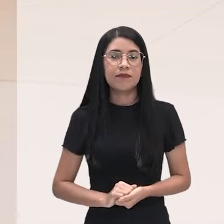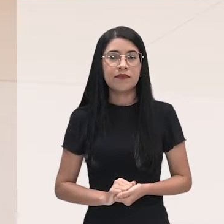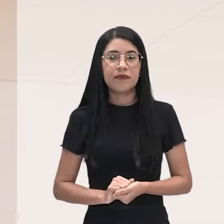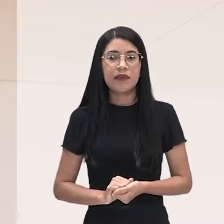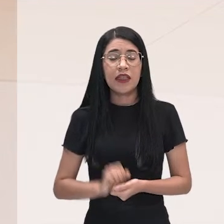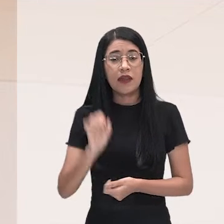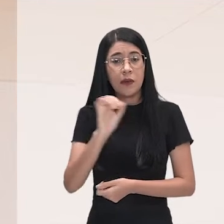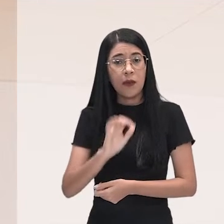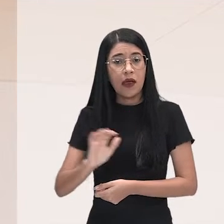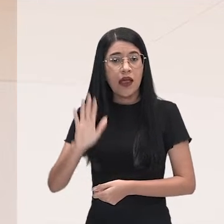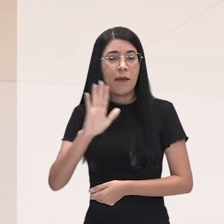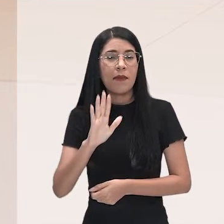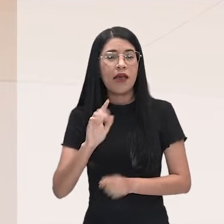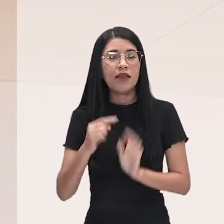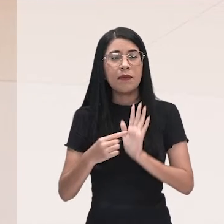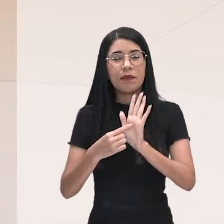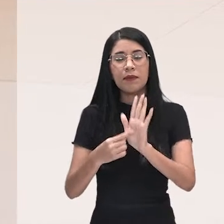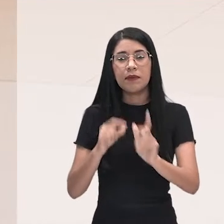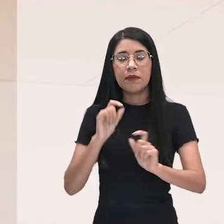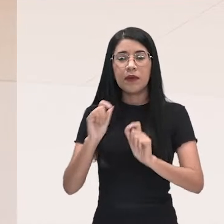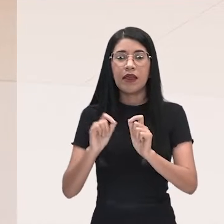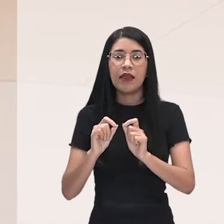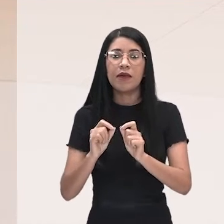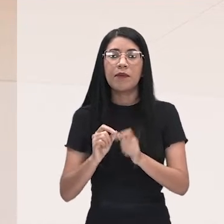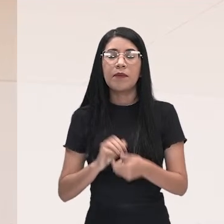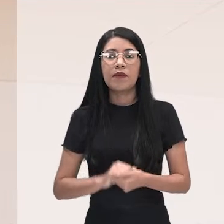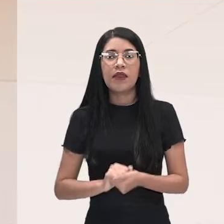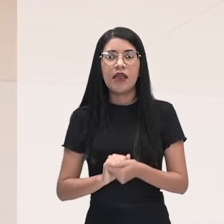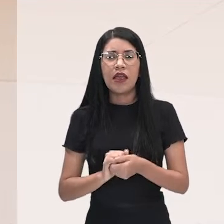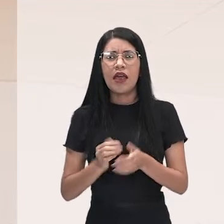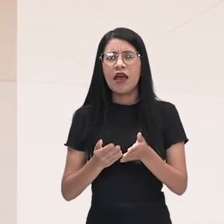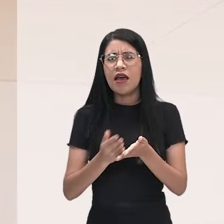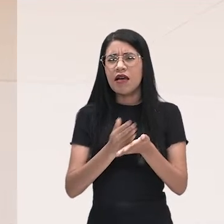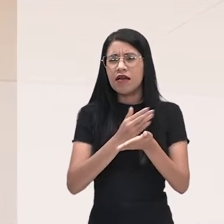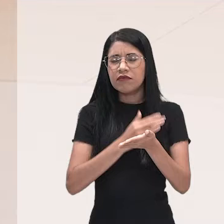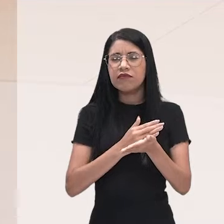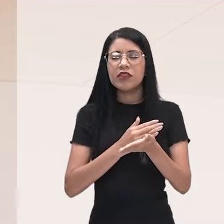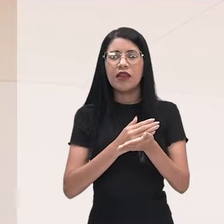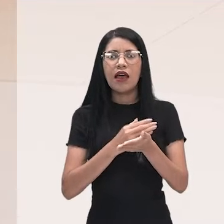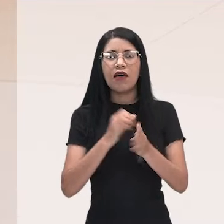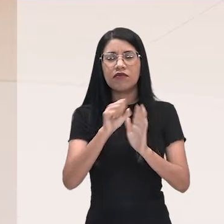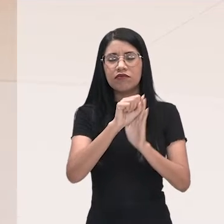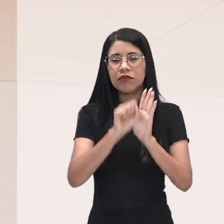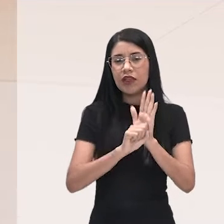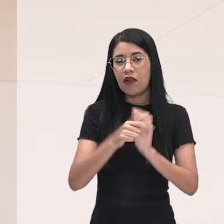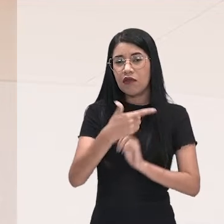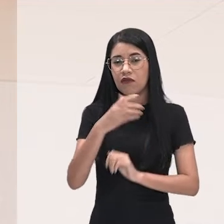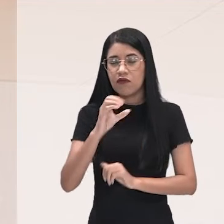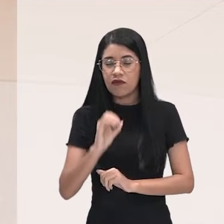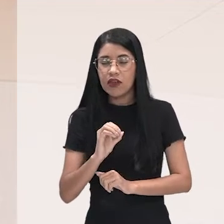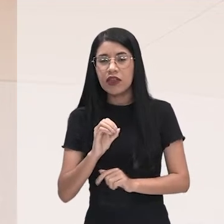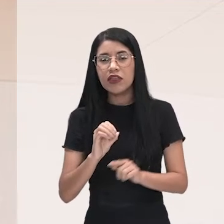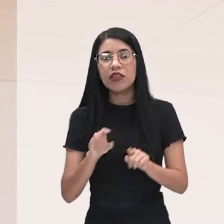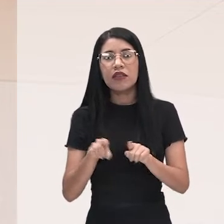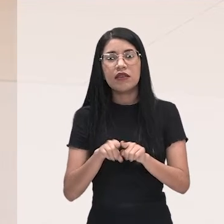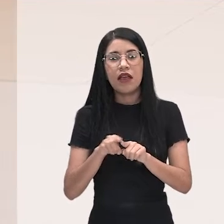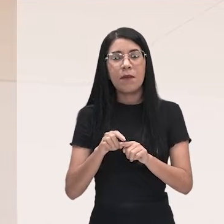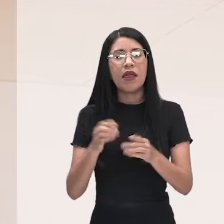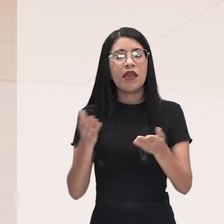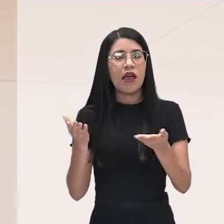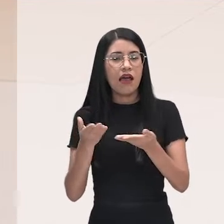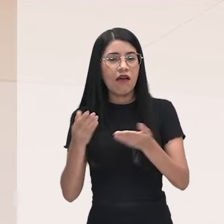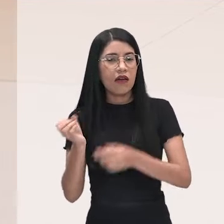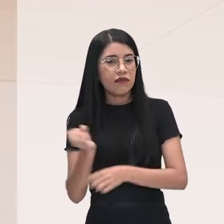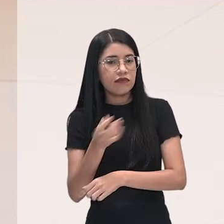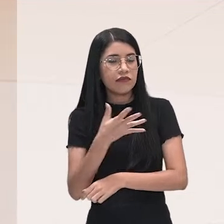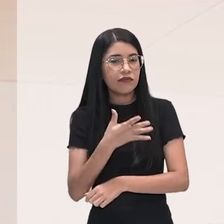Essas imagens são referentes à primeira metade do século XX e também a imagem dessas cidades no contexto